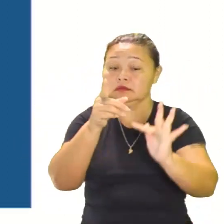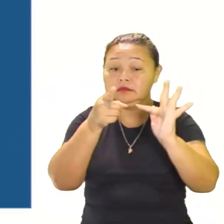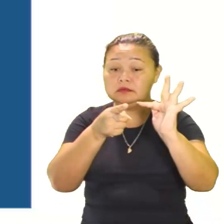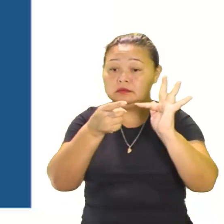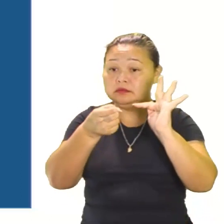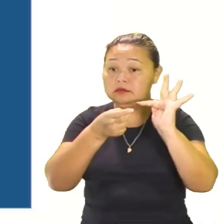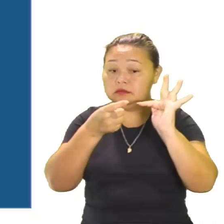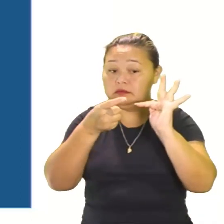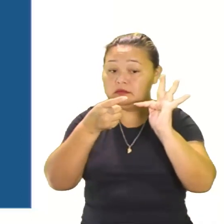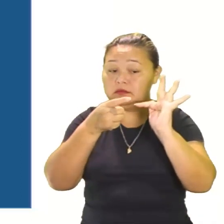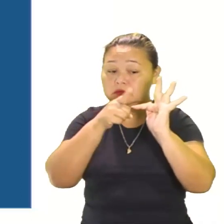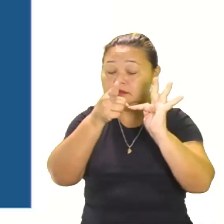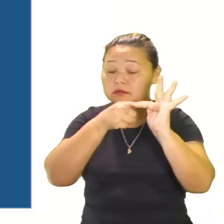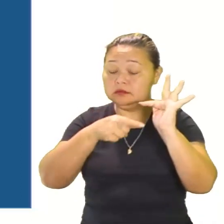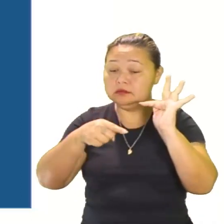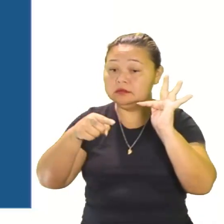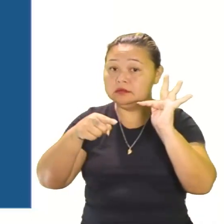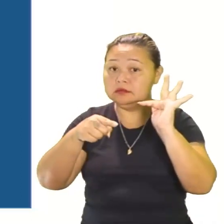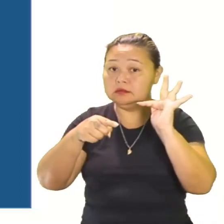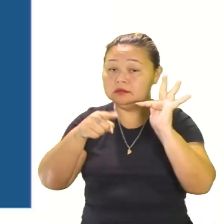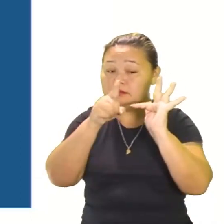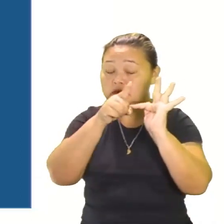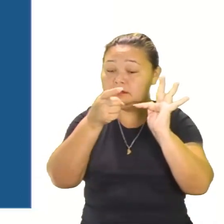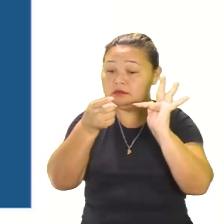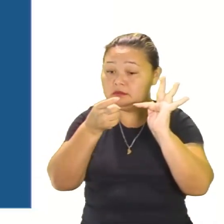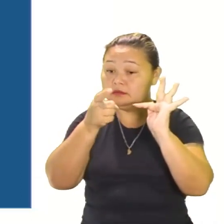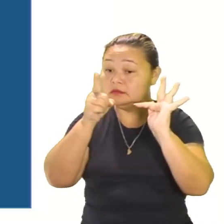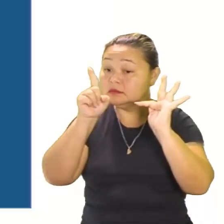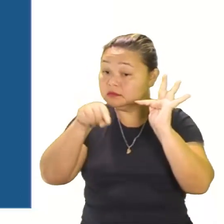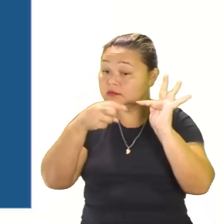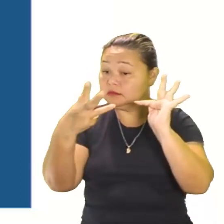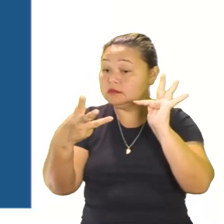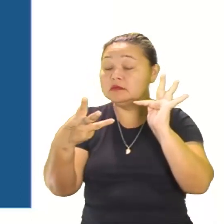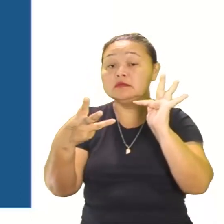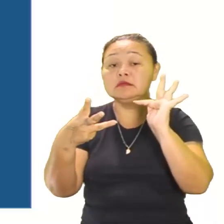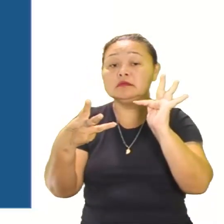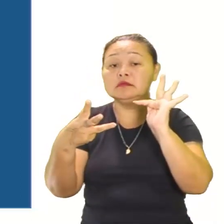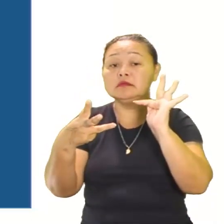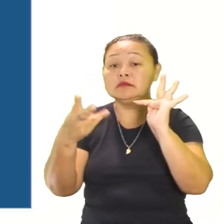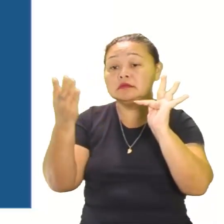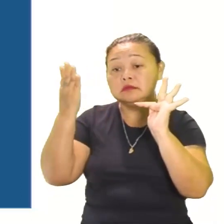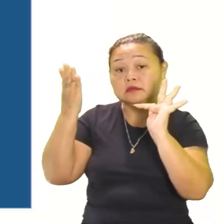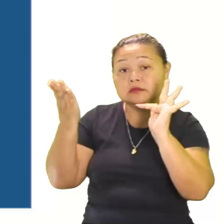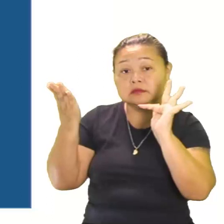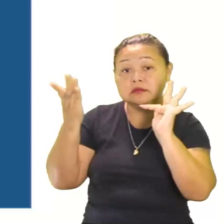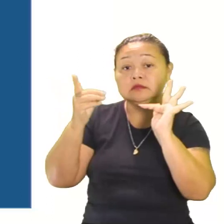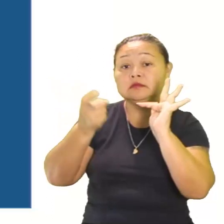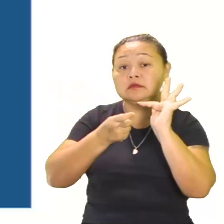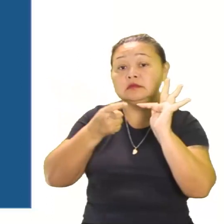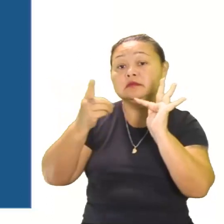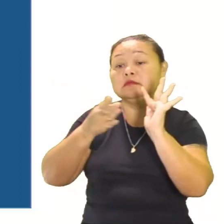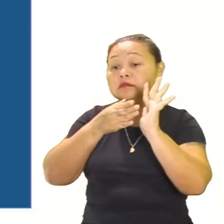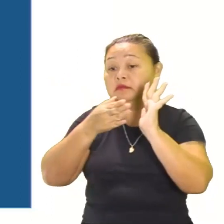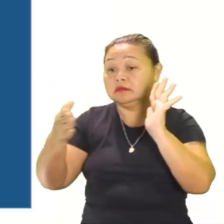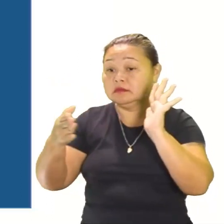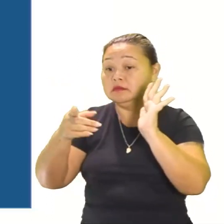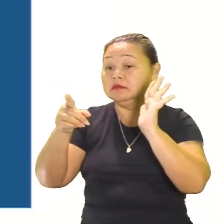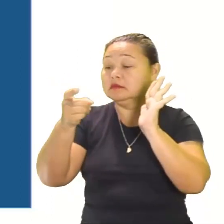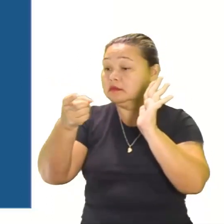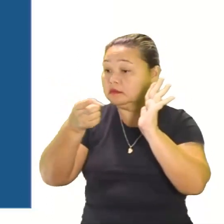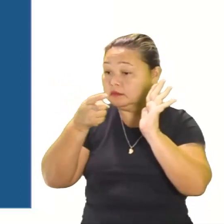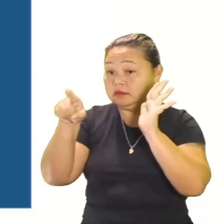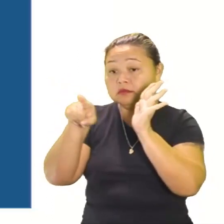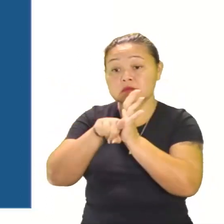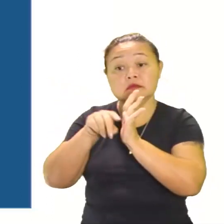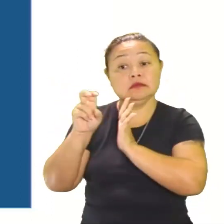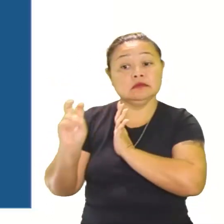numérico para a função quando o x é 3. Aí temos a função f de x é igual ao